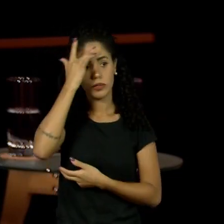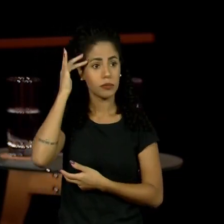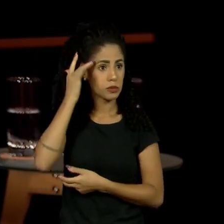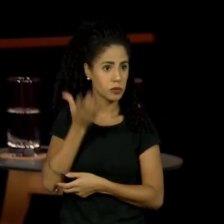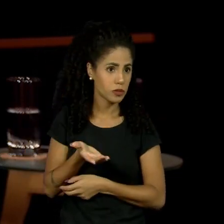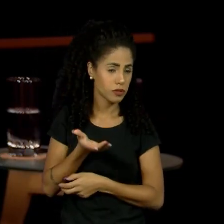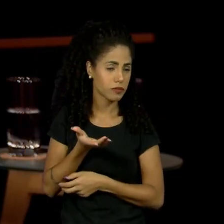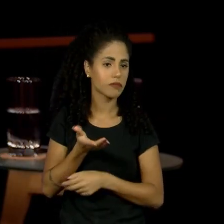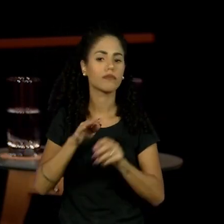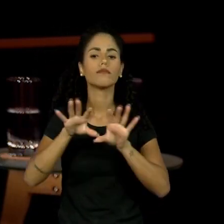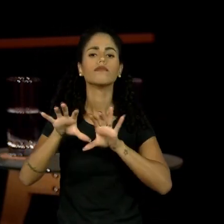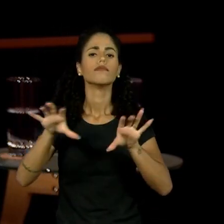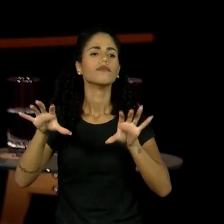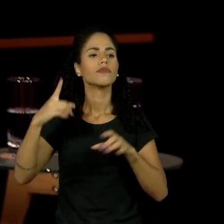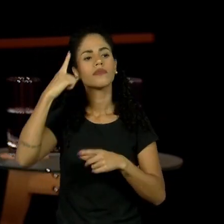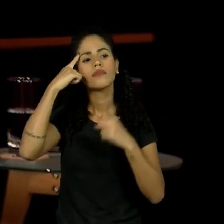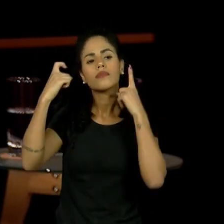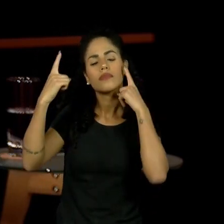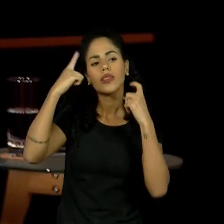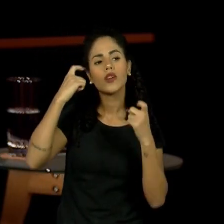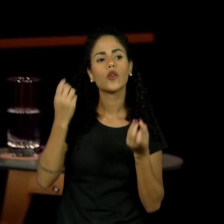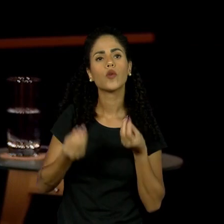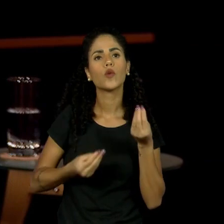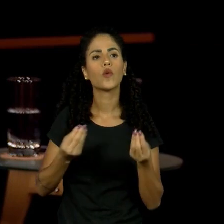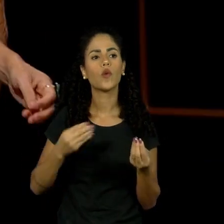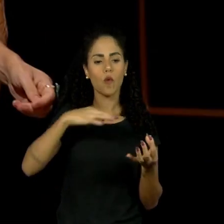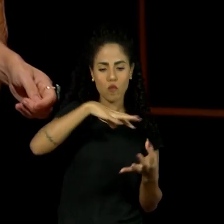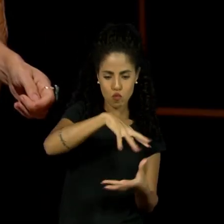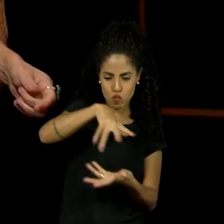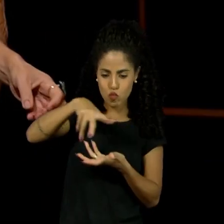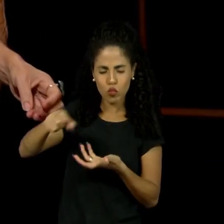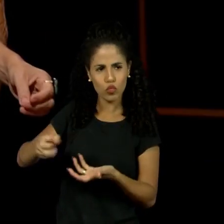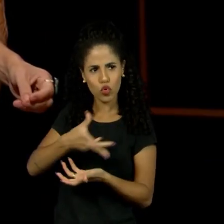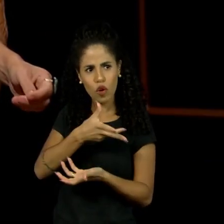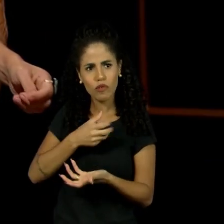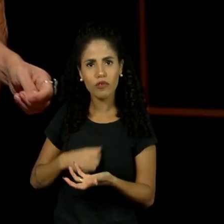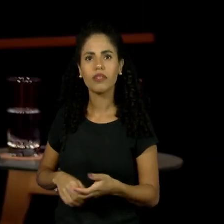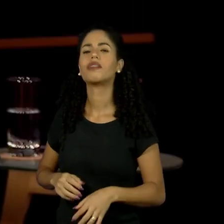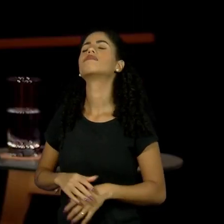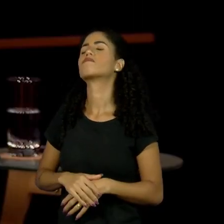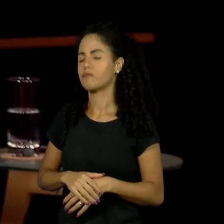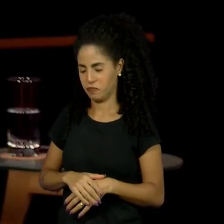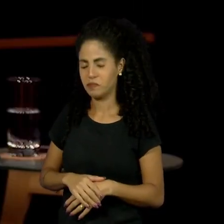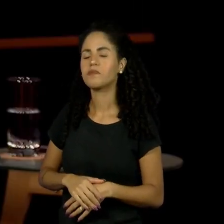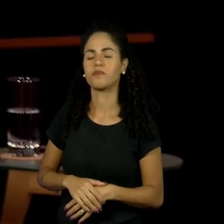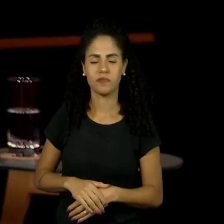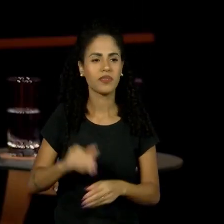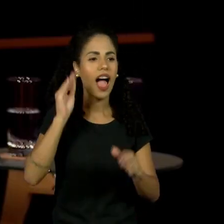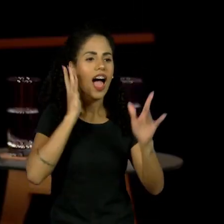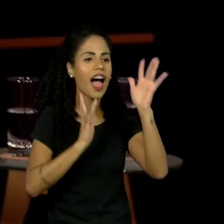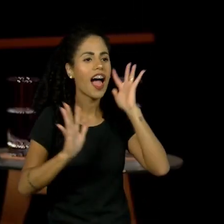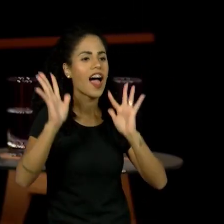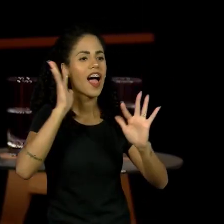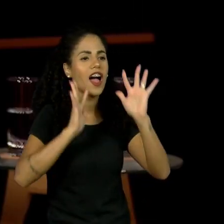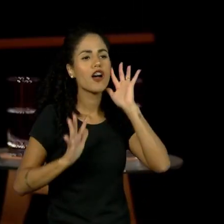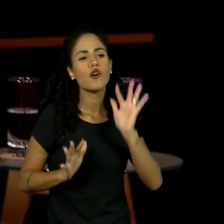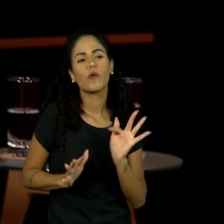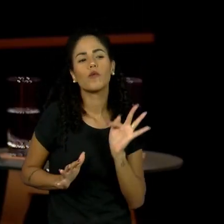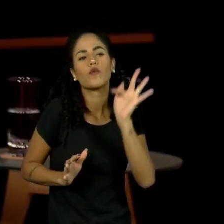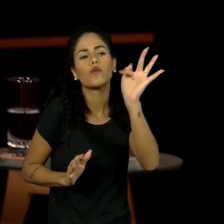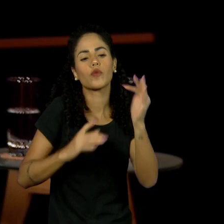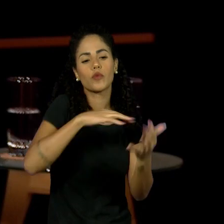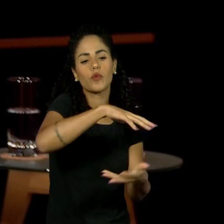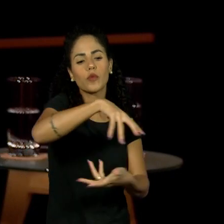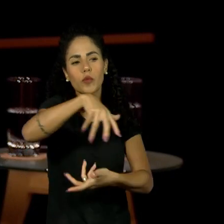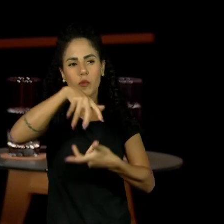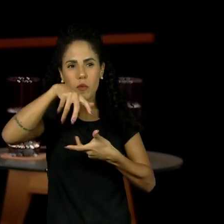foi inspirado na ideia da criação de um novo mundo, é isso? Reflexões poéticas sobre o futuro da